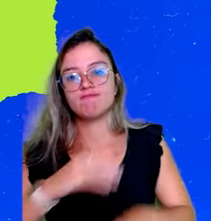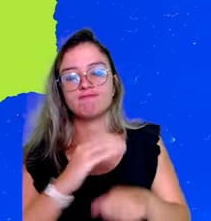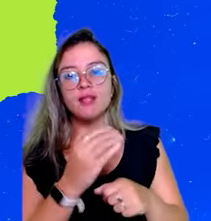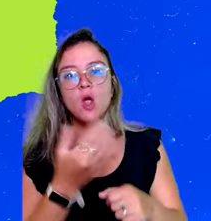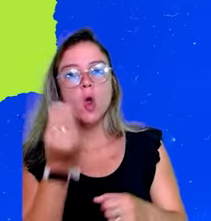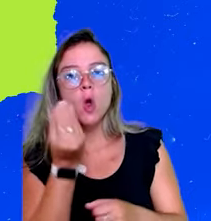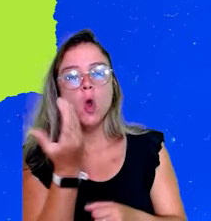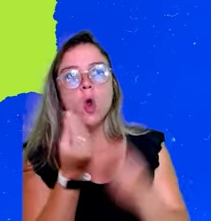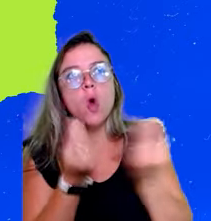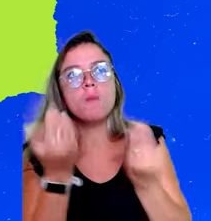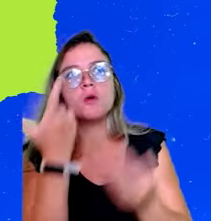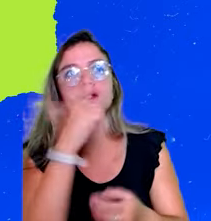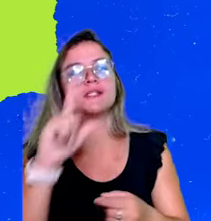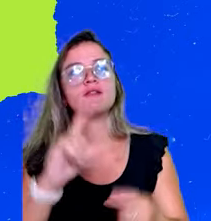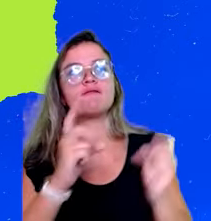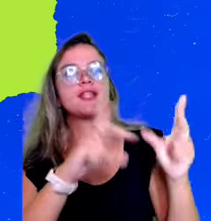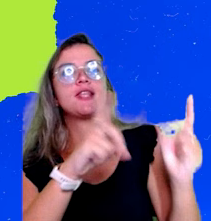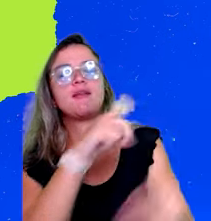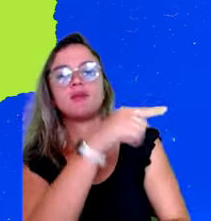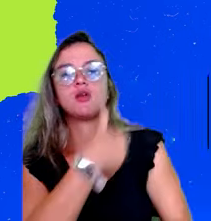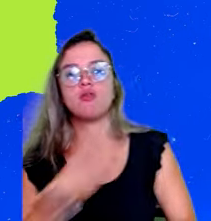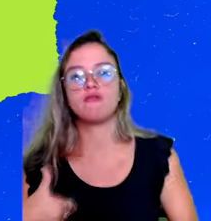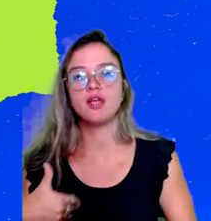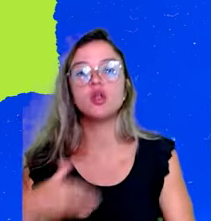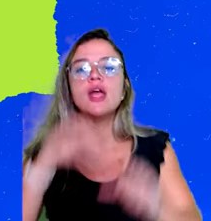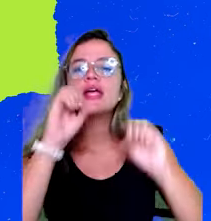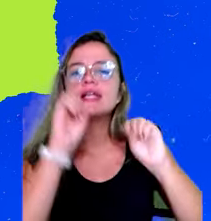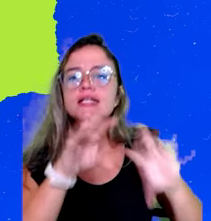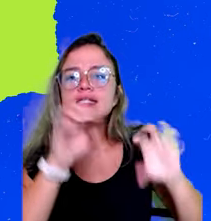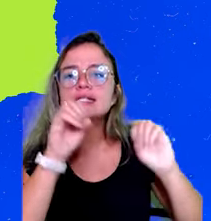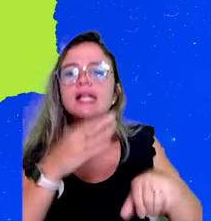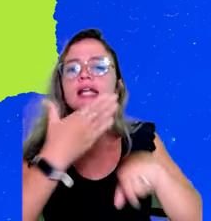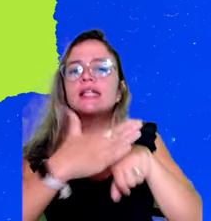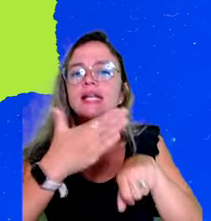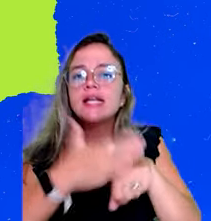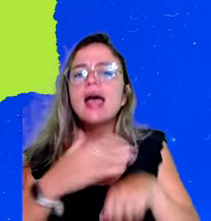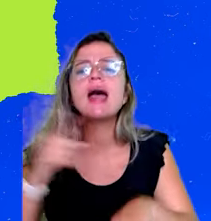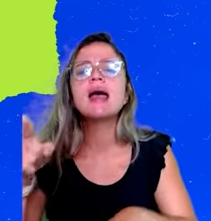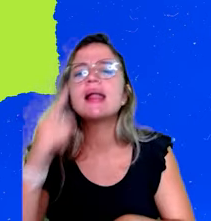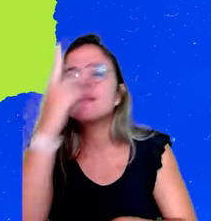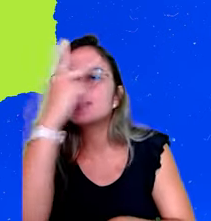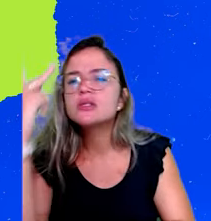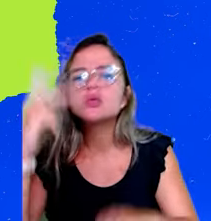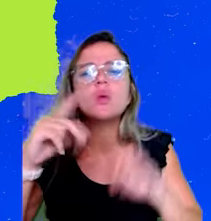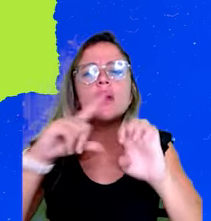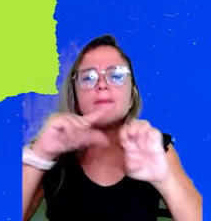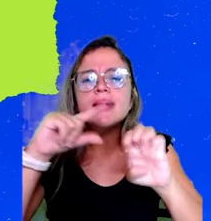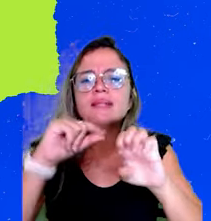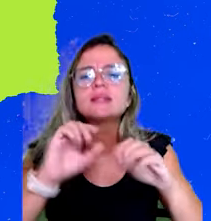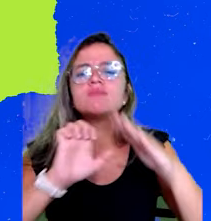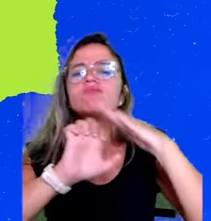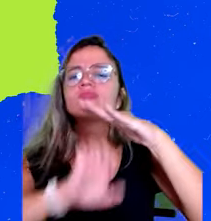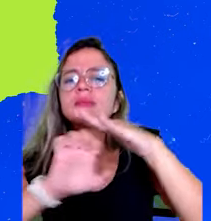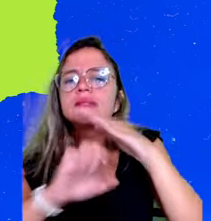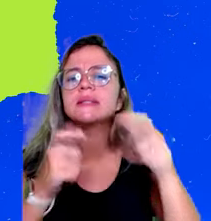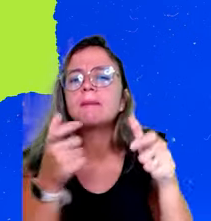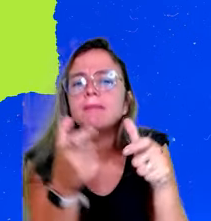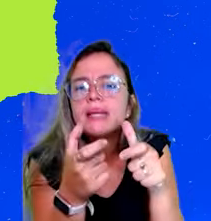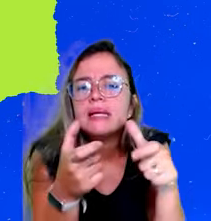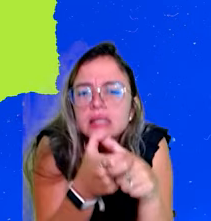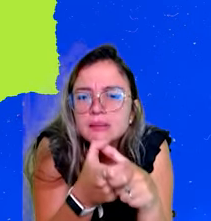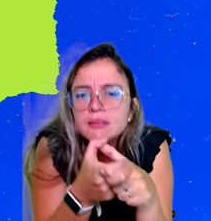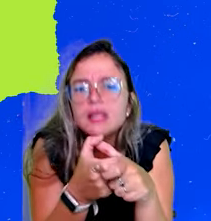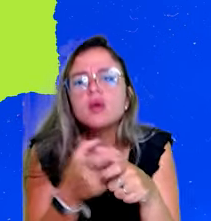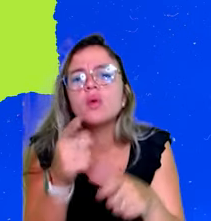Tietê. A capacitação busca desvendar as dúvidas dos empresários de micro e pequenas empresas sobre o que é preciso